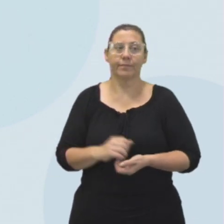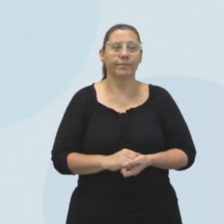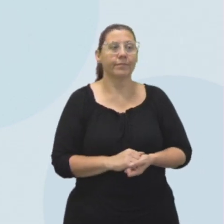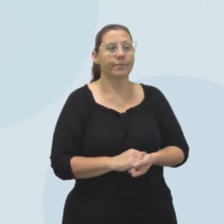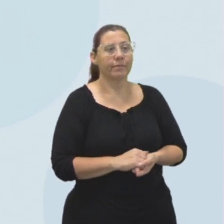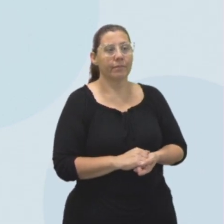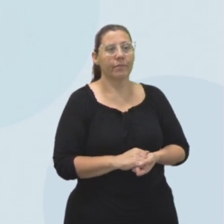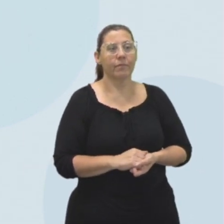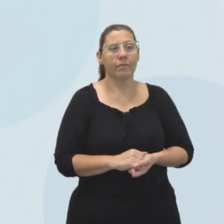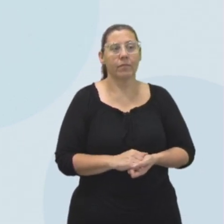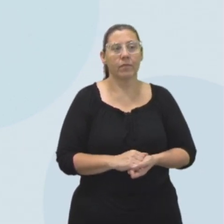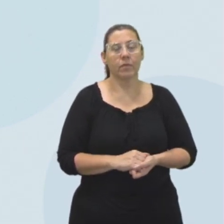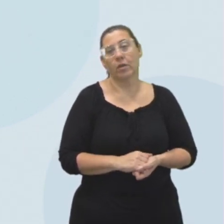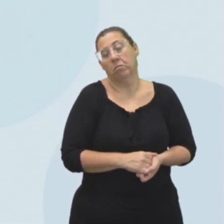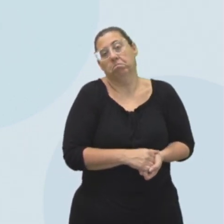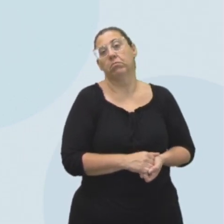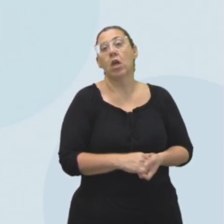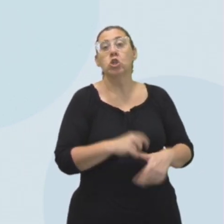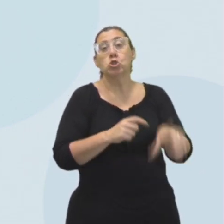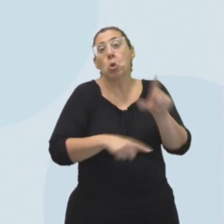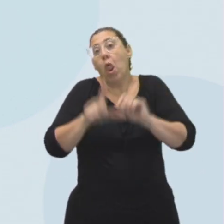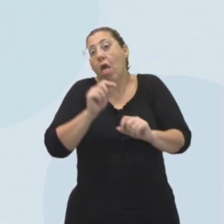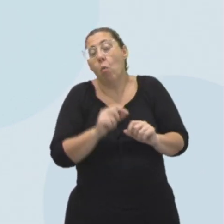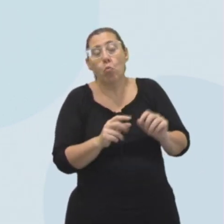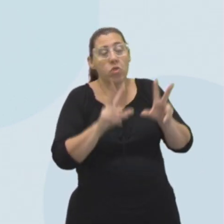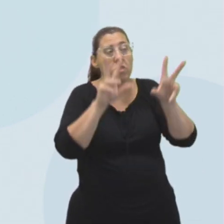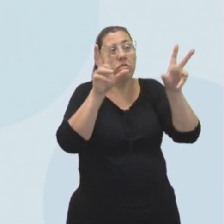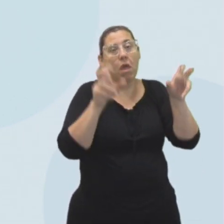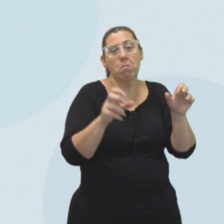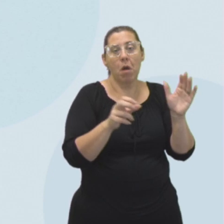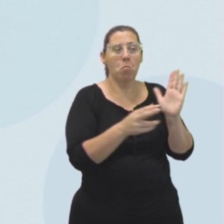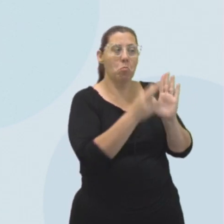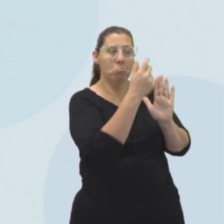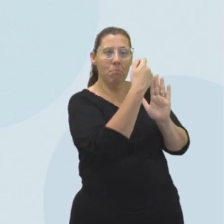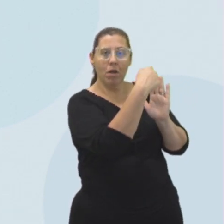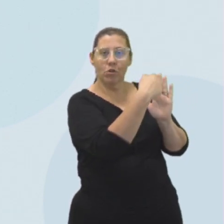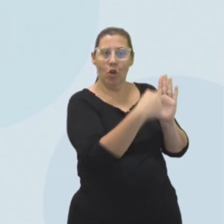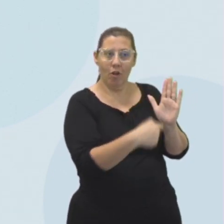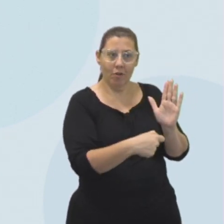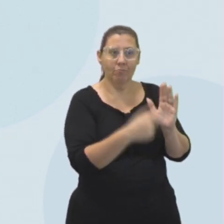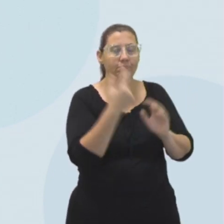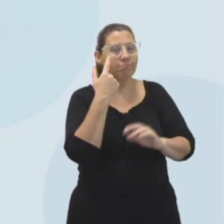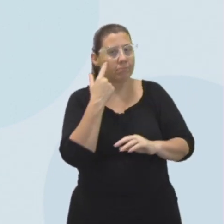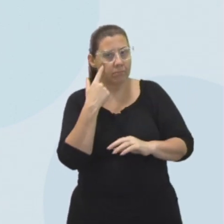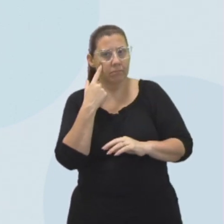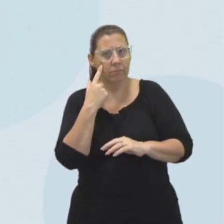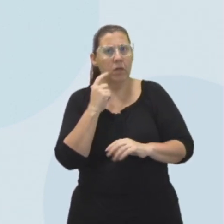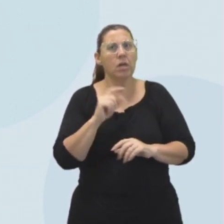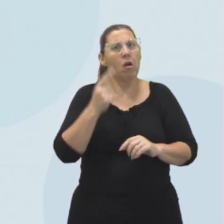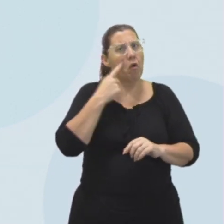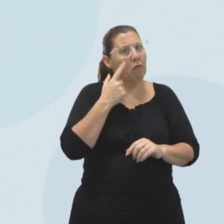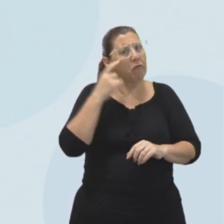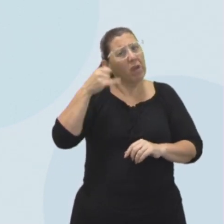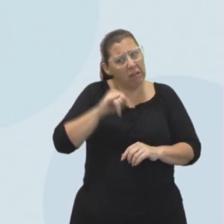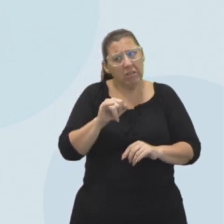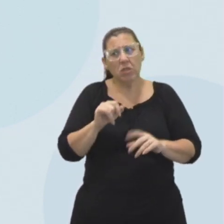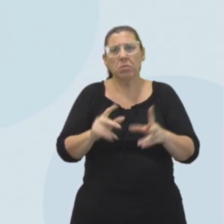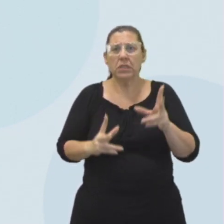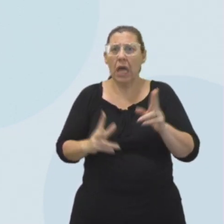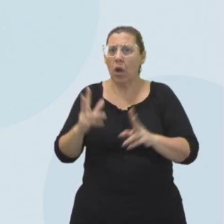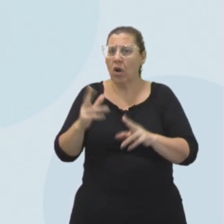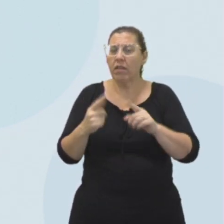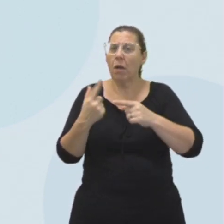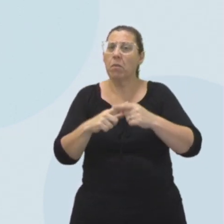No argumento e roteiro, escolher o tema, faça um recorte, porque o tema pode ser muito amplo, então a gente